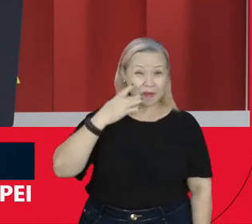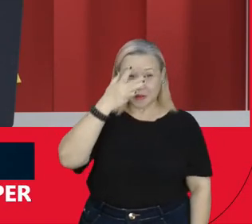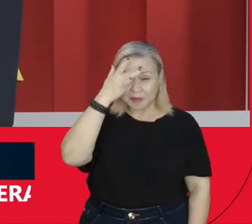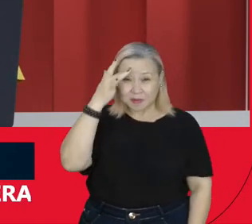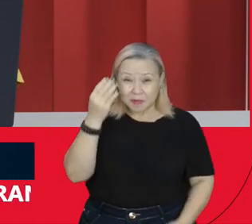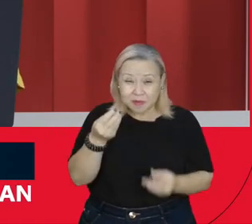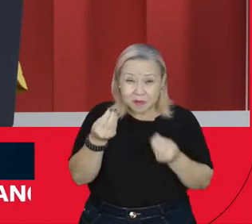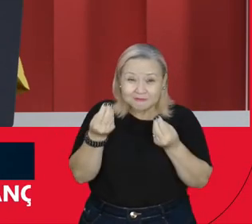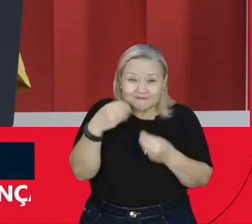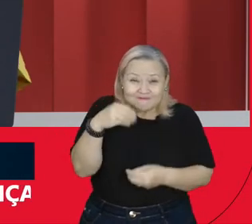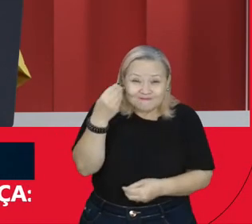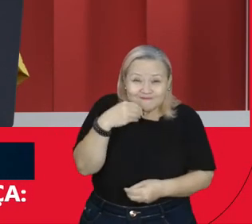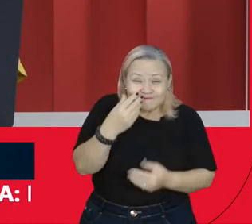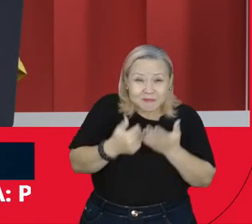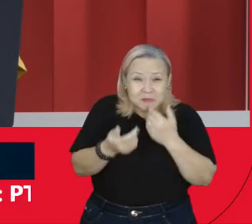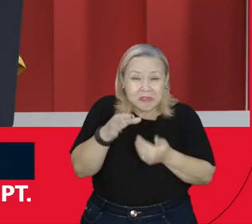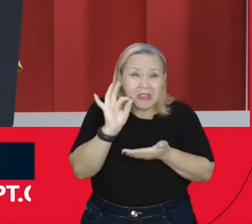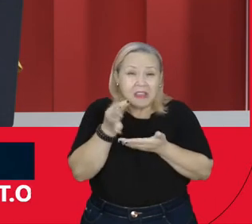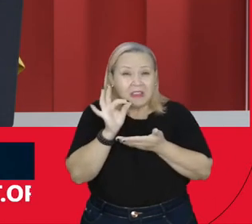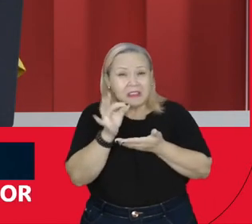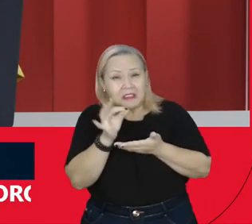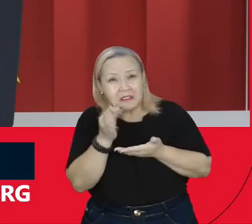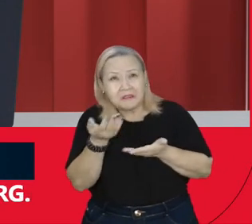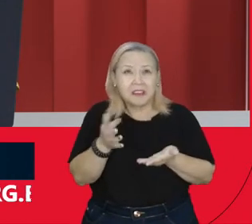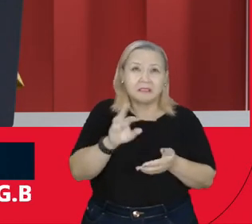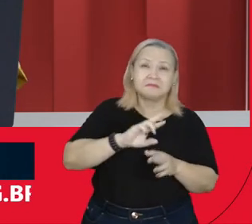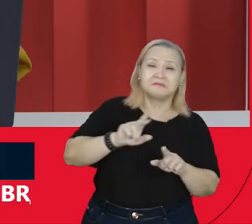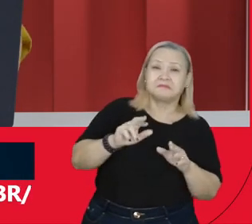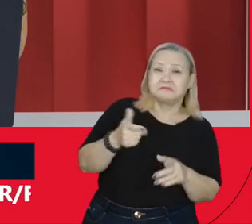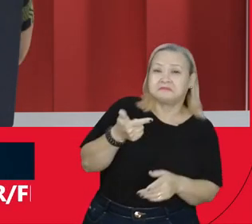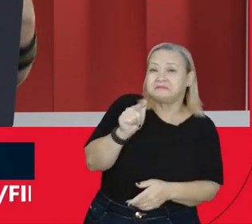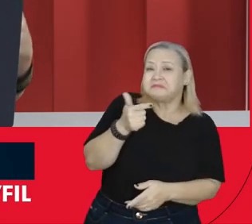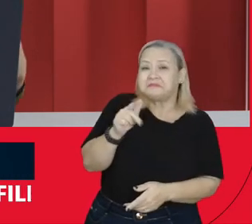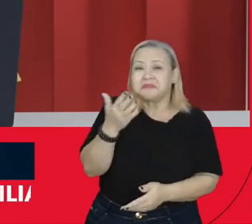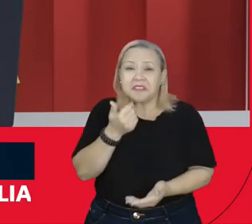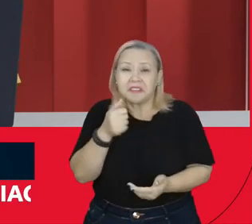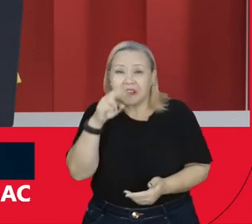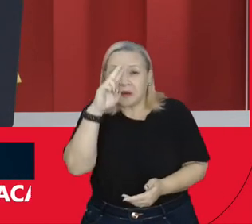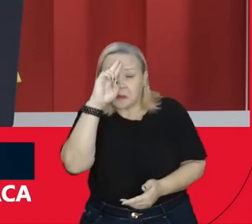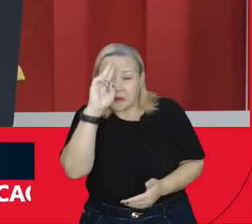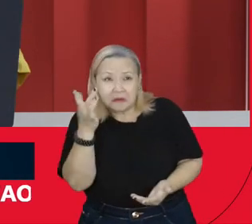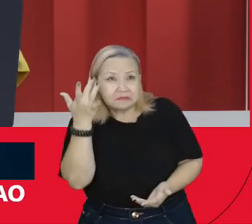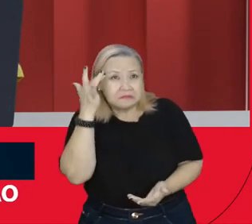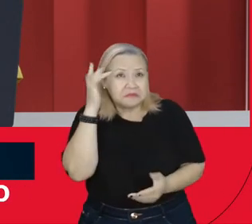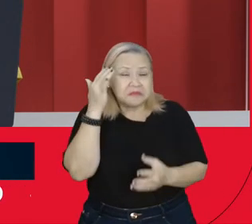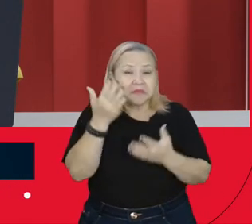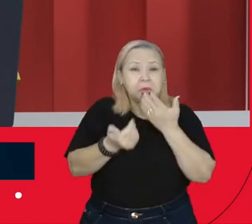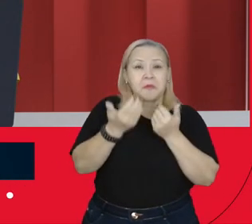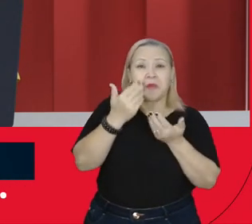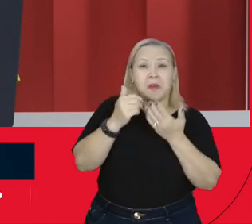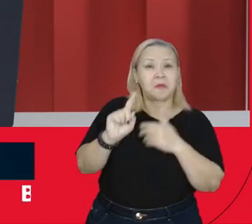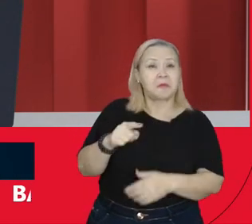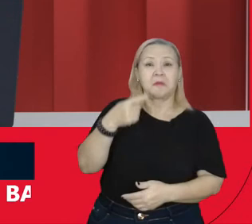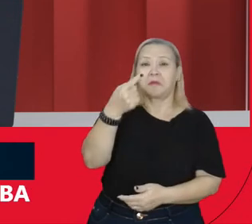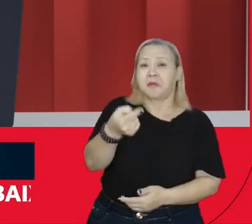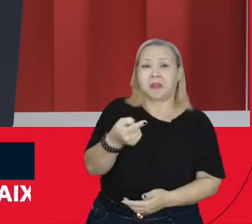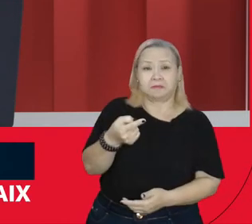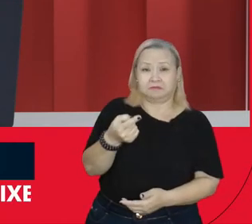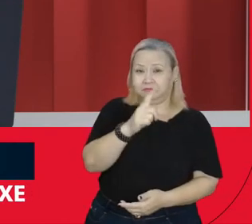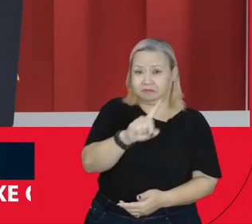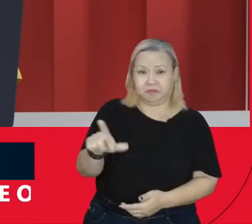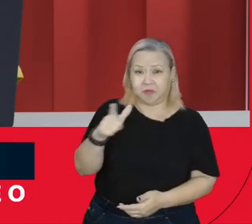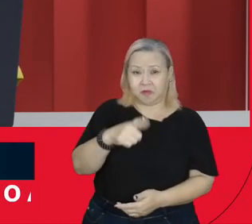como deveriam, né? Tomam um café da manhã, mas não almoçam, não jantam, não sabem o que vão comer no dia seguinte, né? Aquela situação de